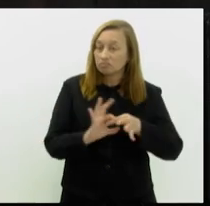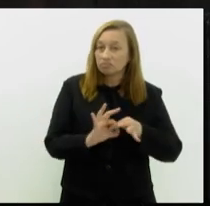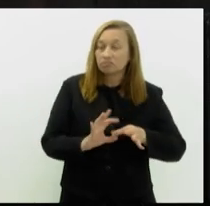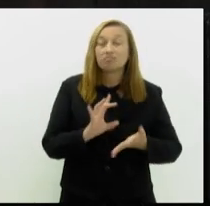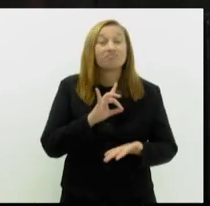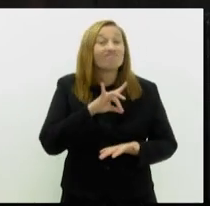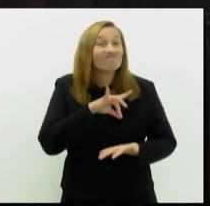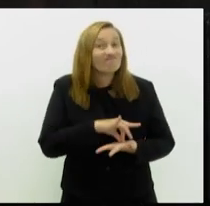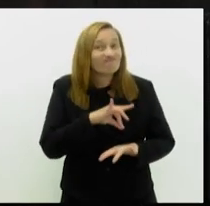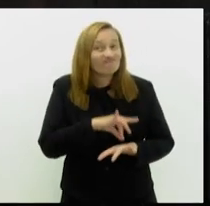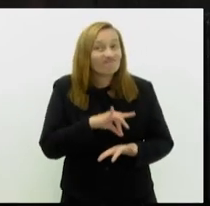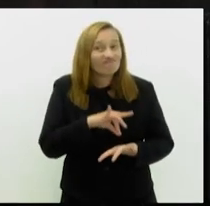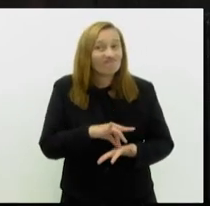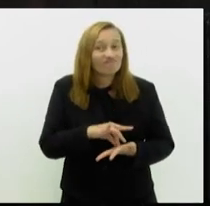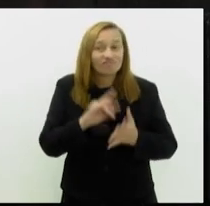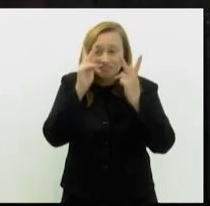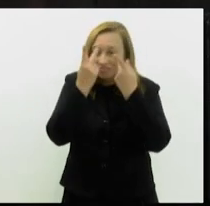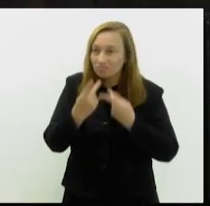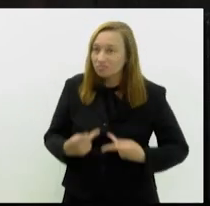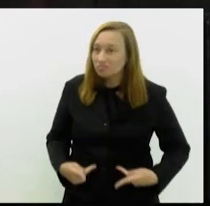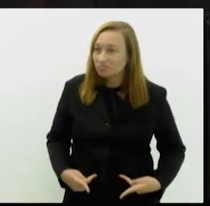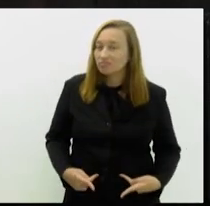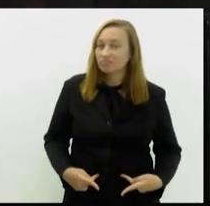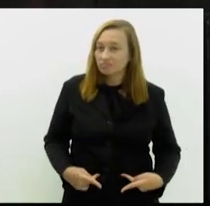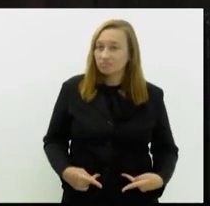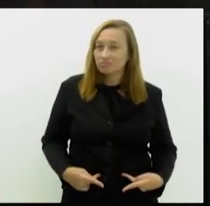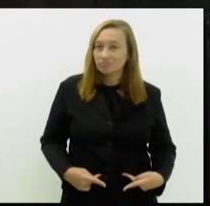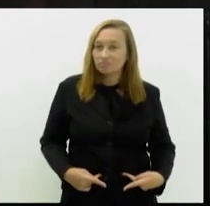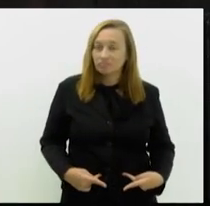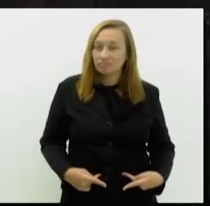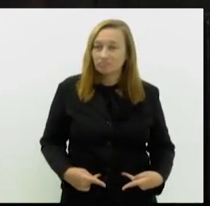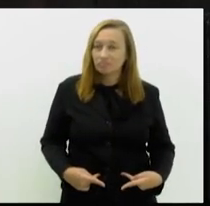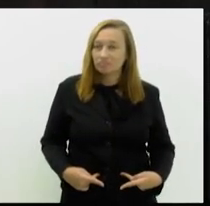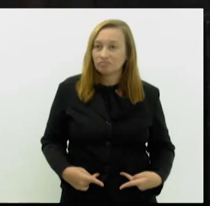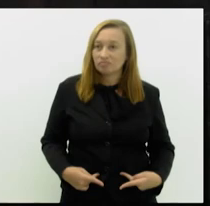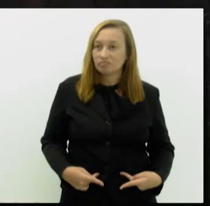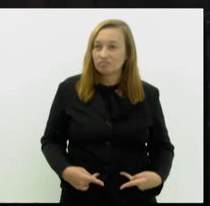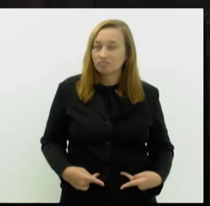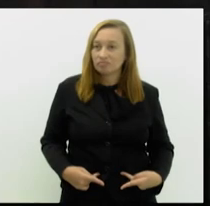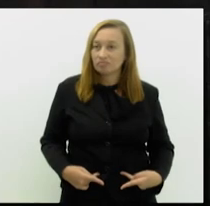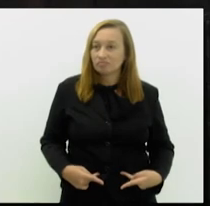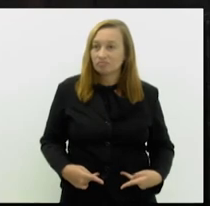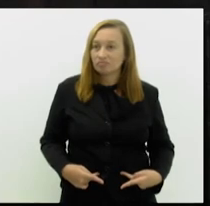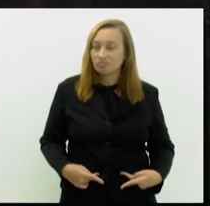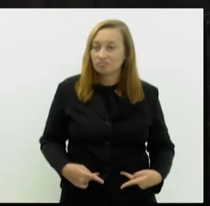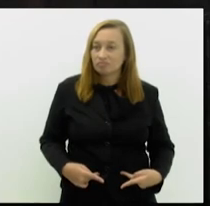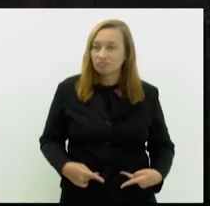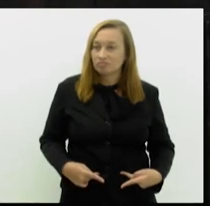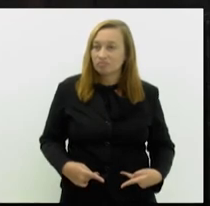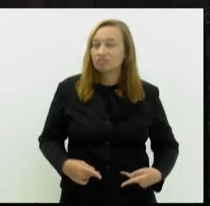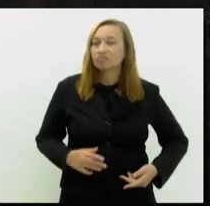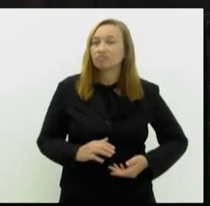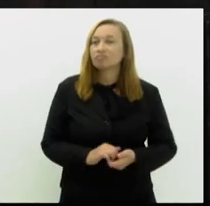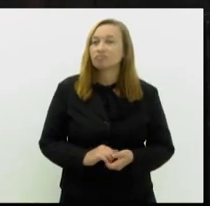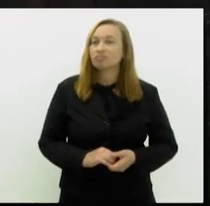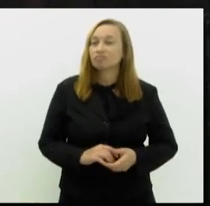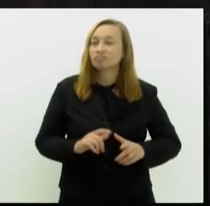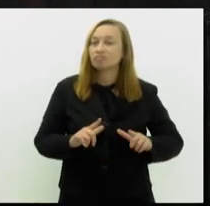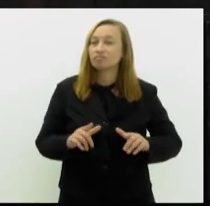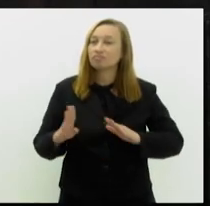verdade, a humanidade se mundializou pela sua forma contínua de